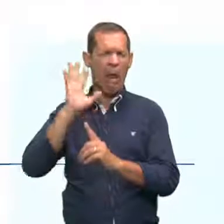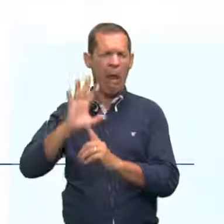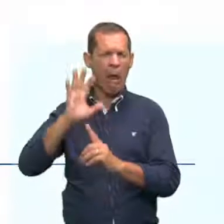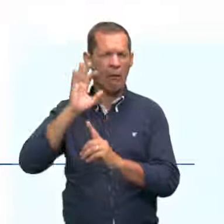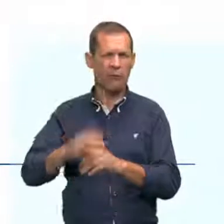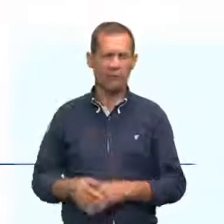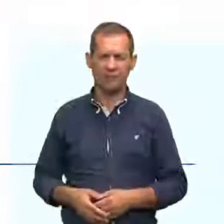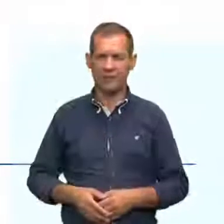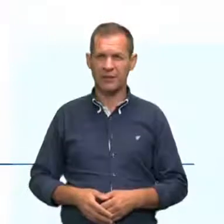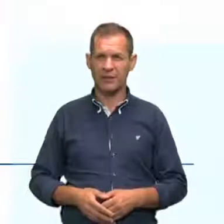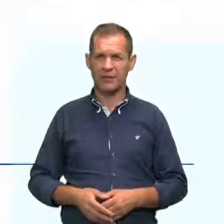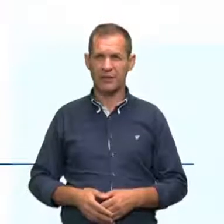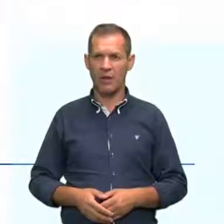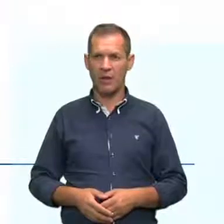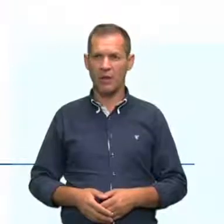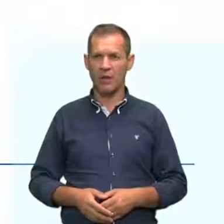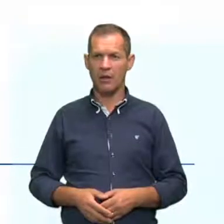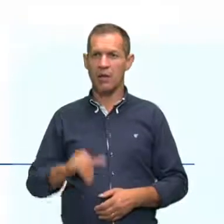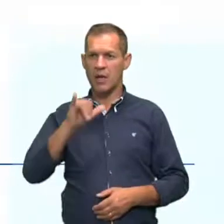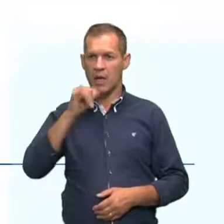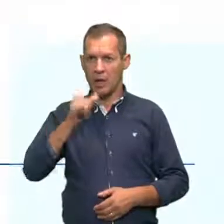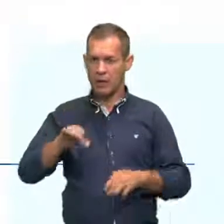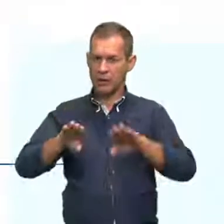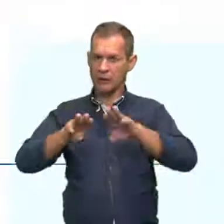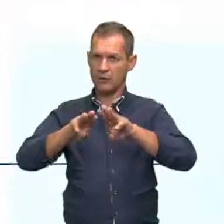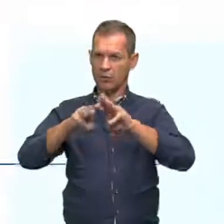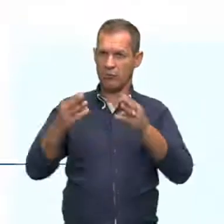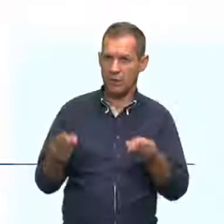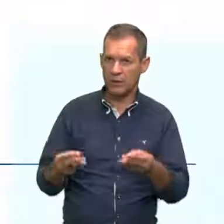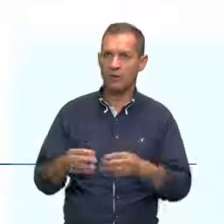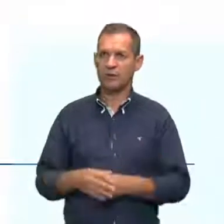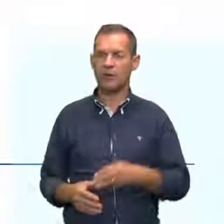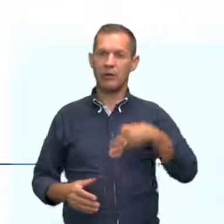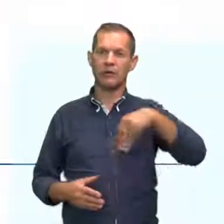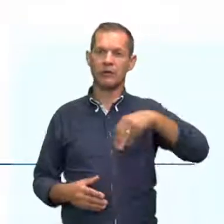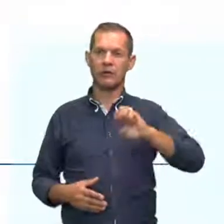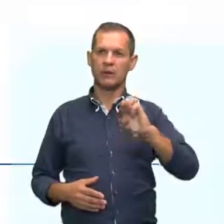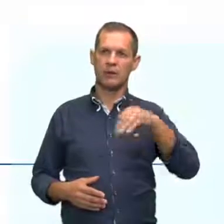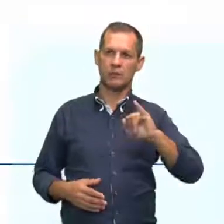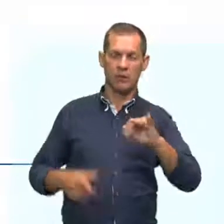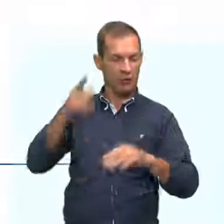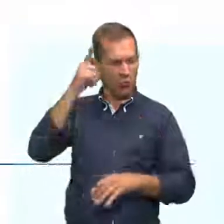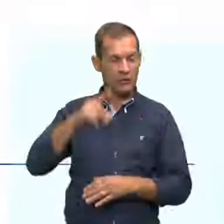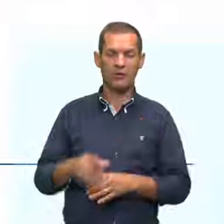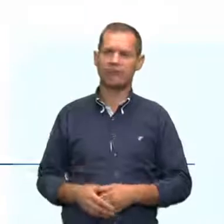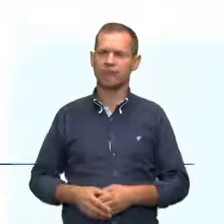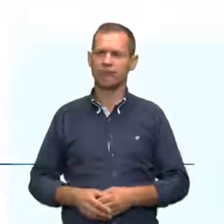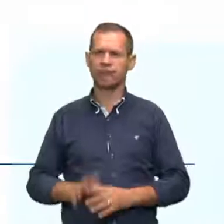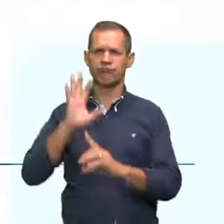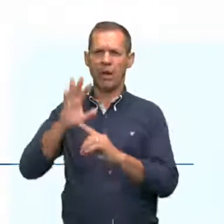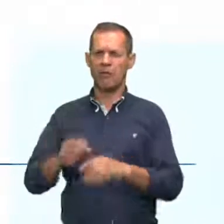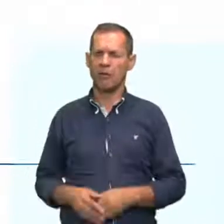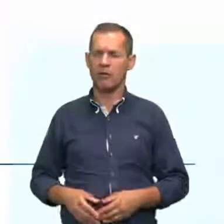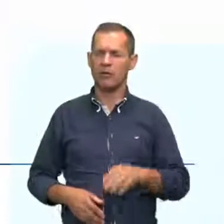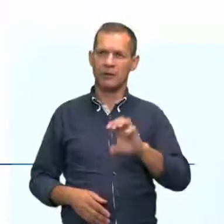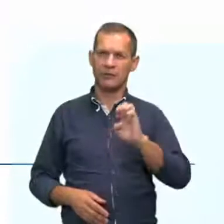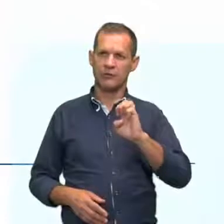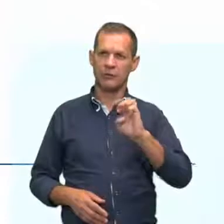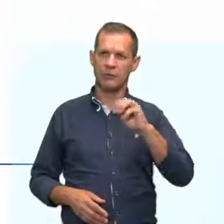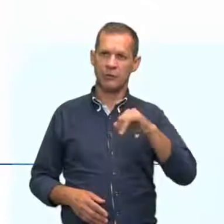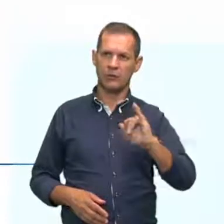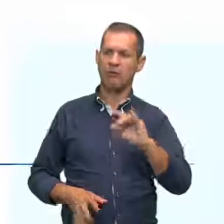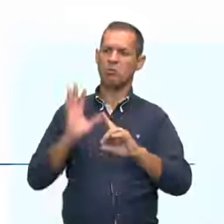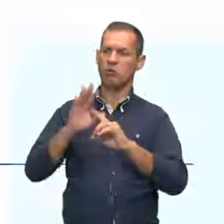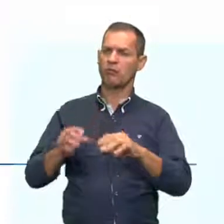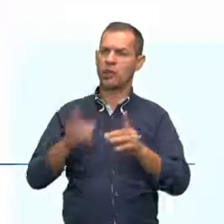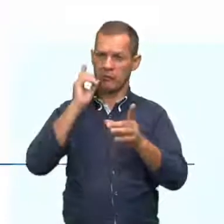interferência eletromagnética, EMI. Então você garante que a interferência eletromagnética não vai